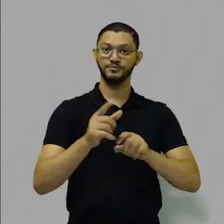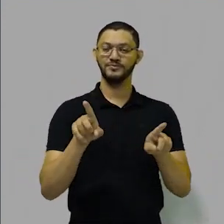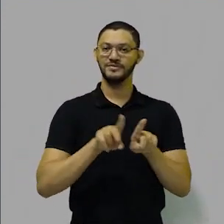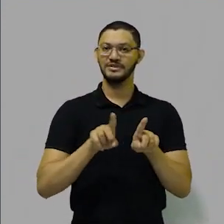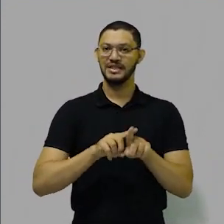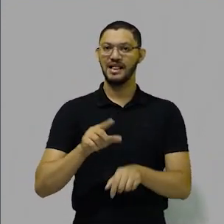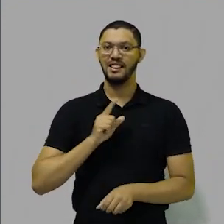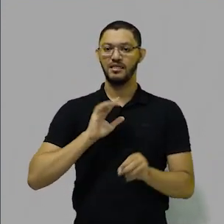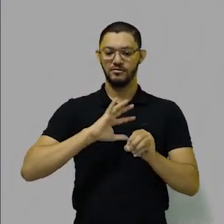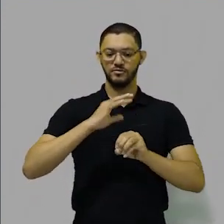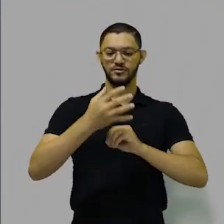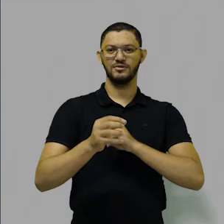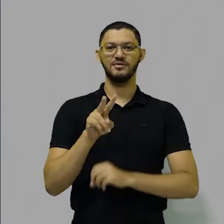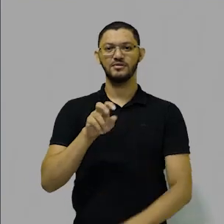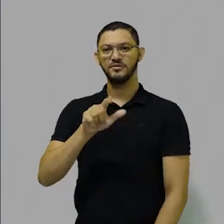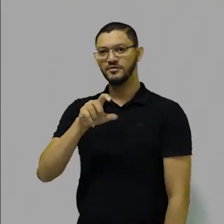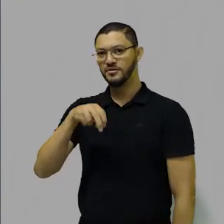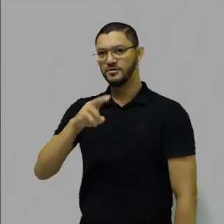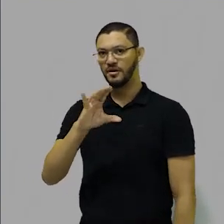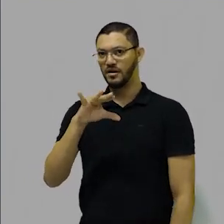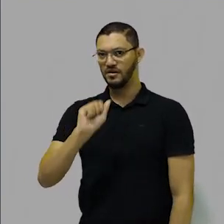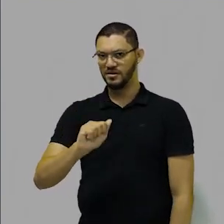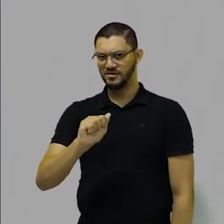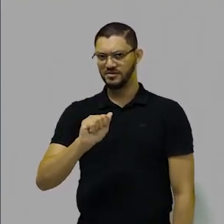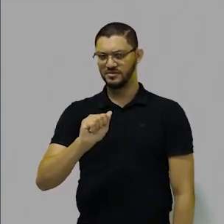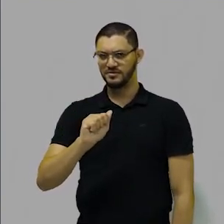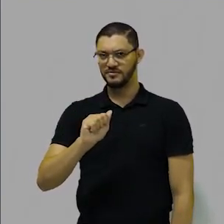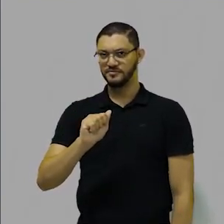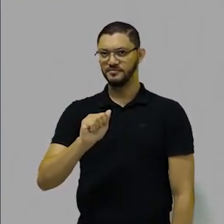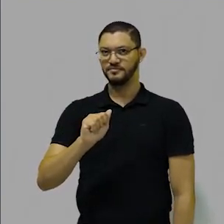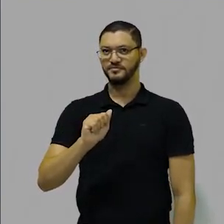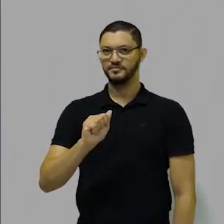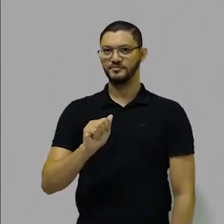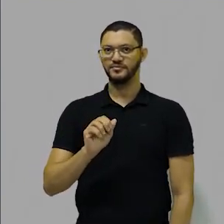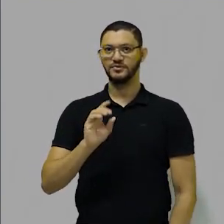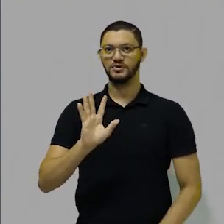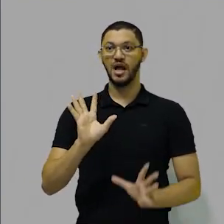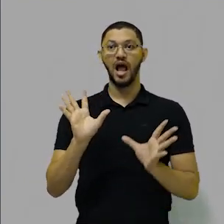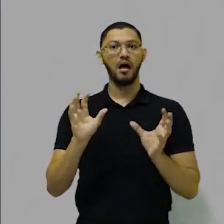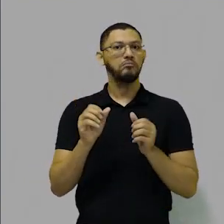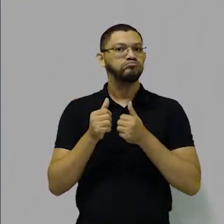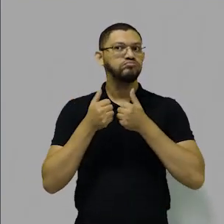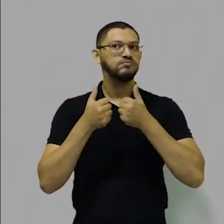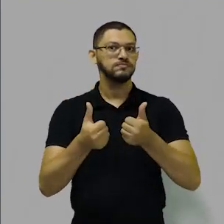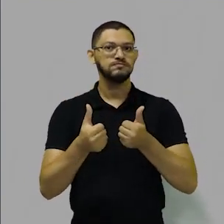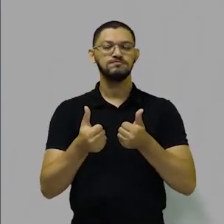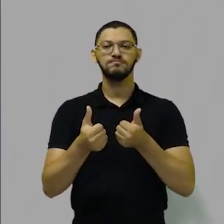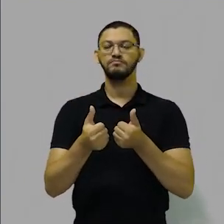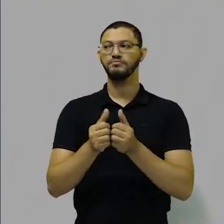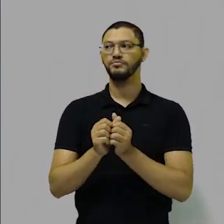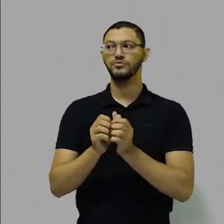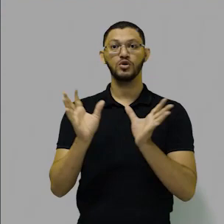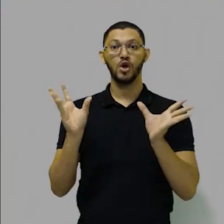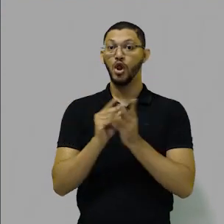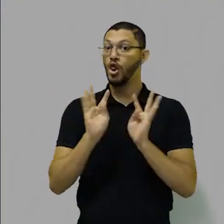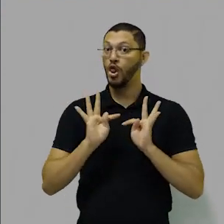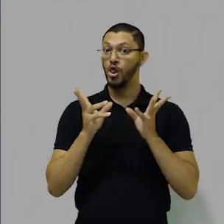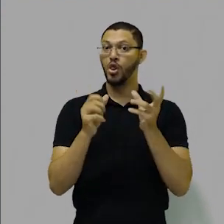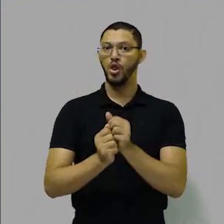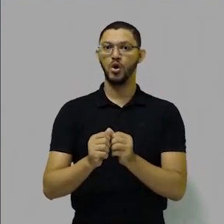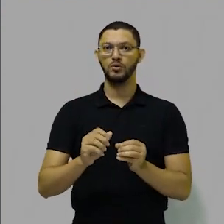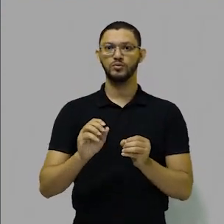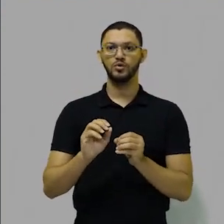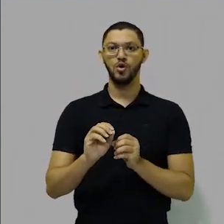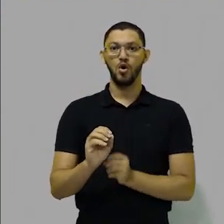chamamos de camada de valência, turma, ela está completa. E ela está completa com